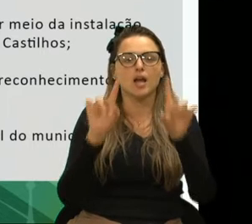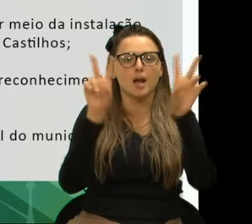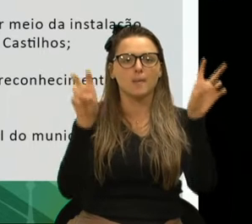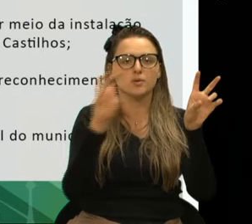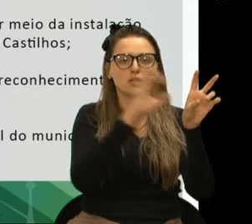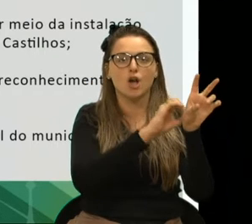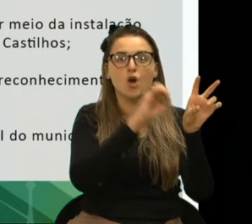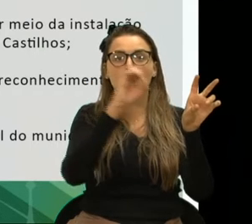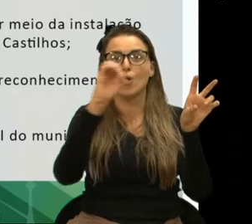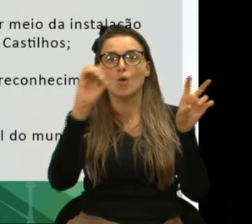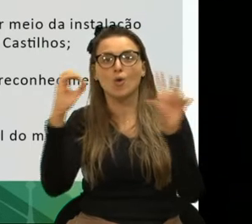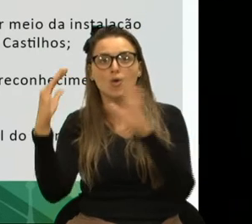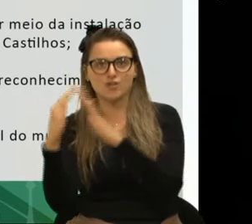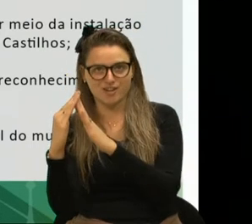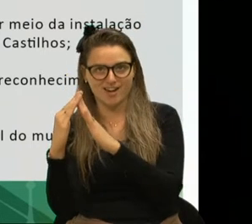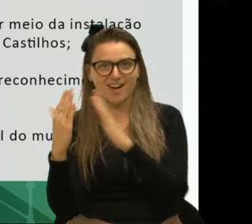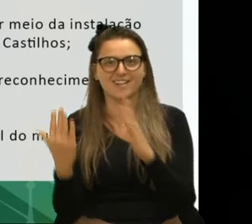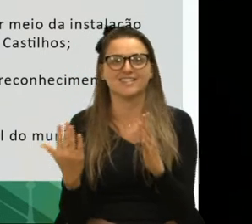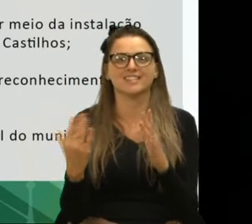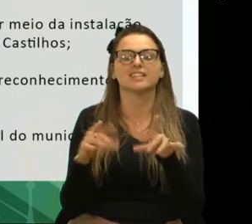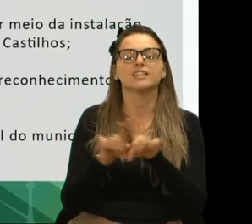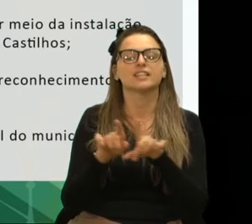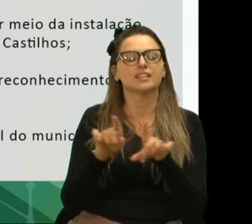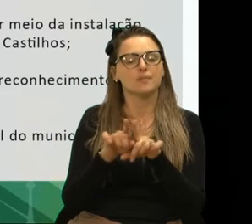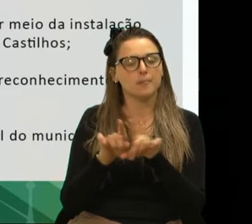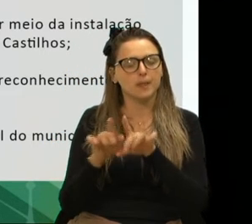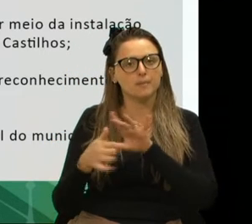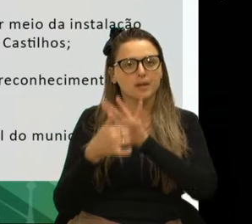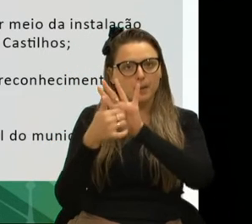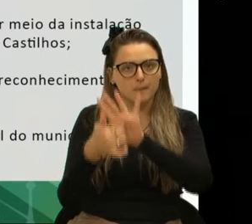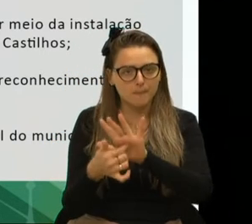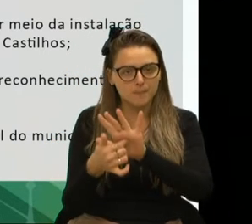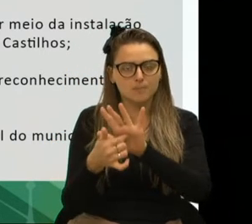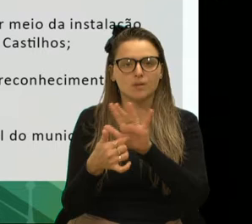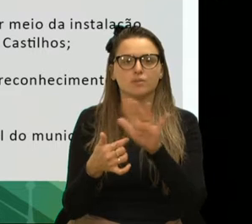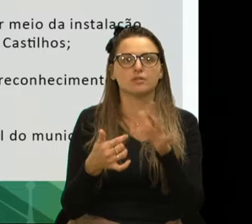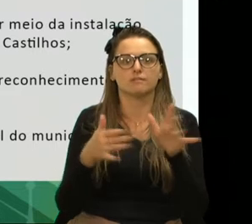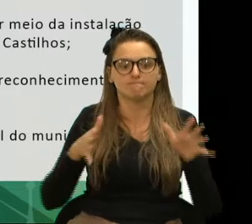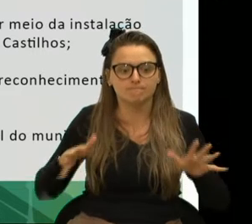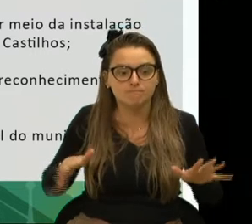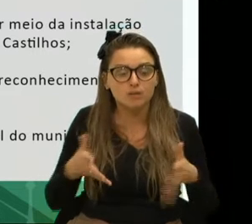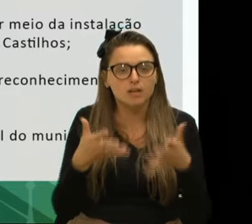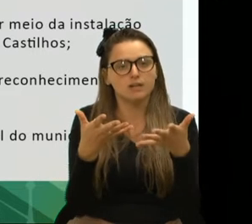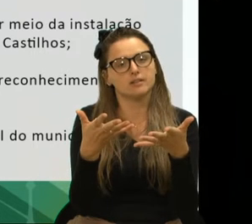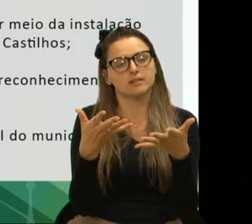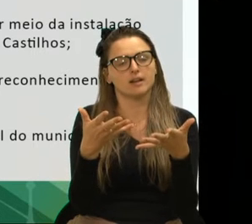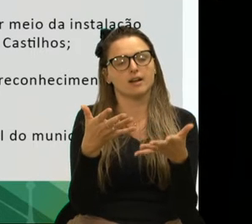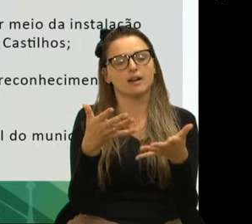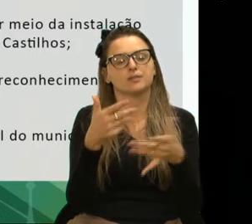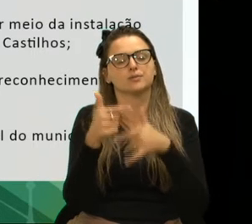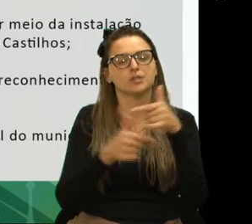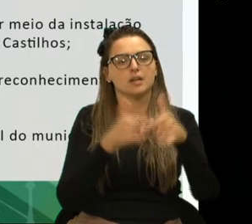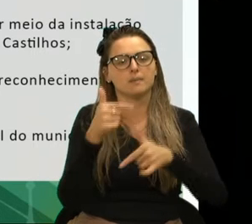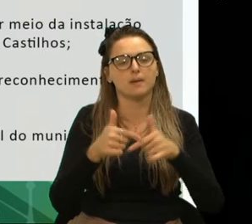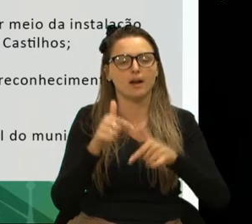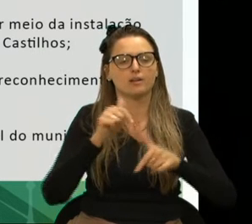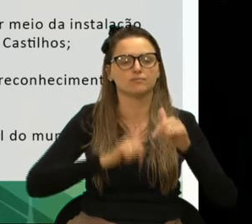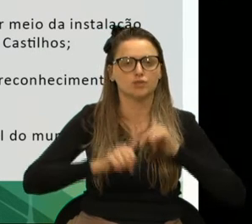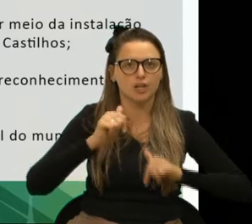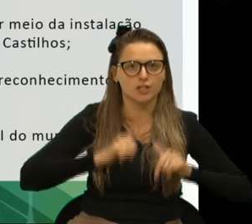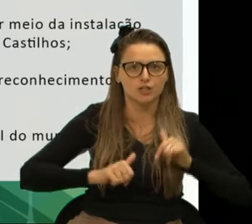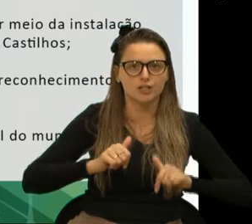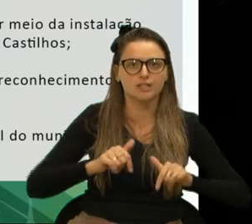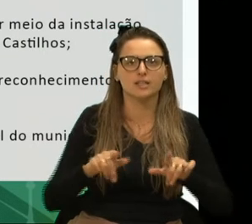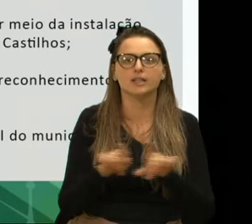fotografias, monumentos, enfim, fomentar o trabalho de artistas e grupos por meio da instalação desses